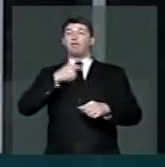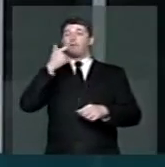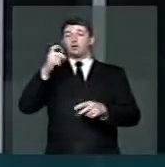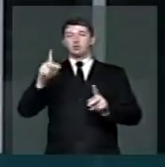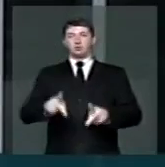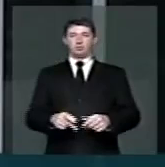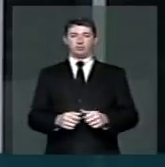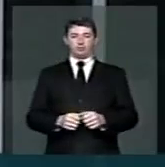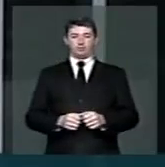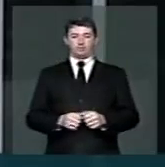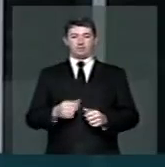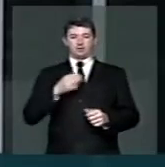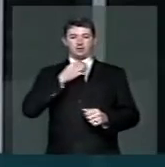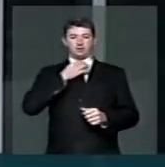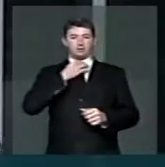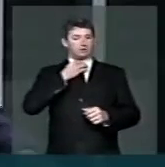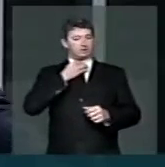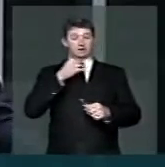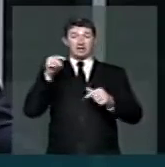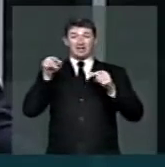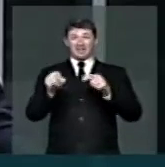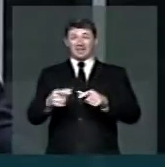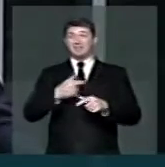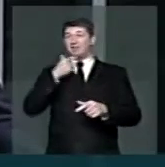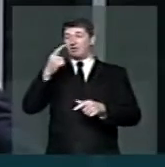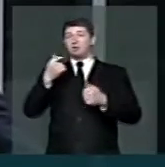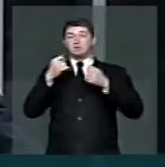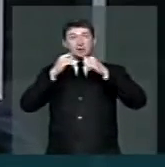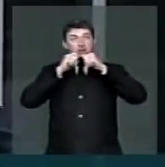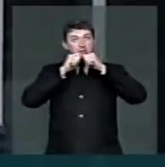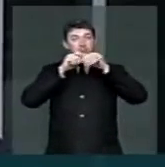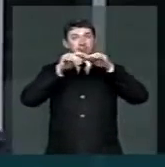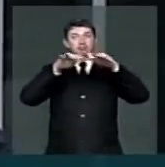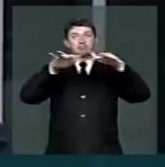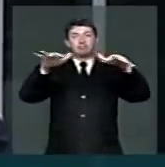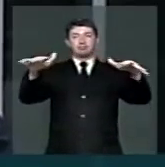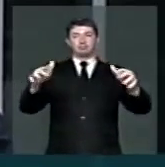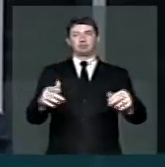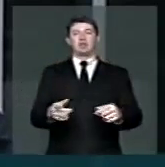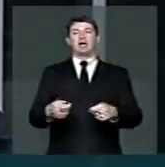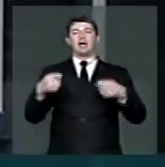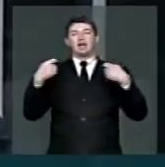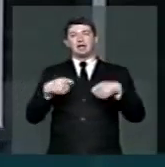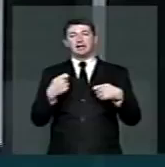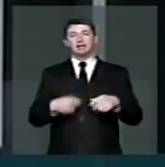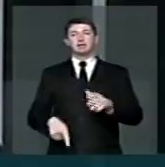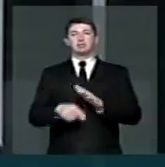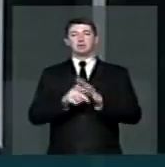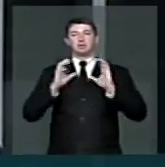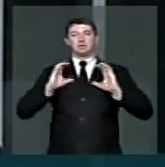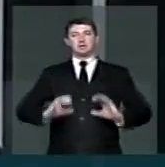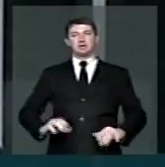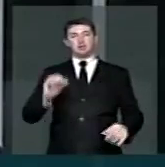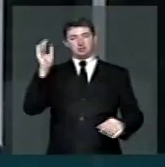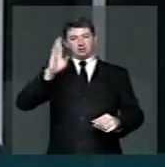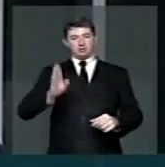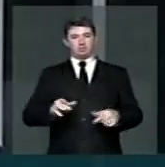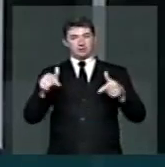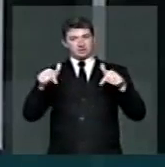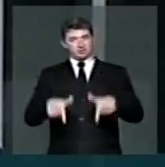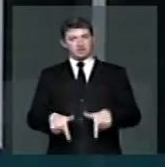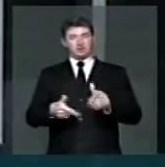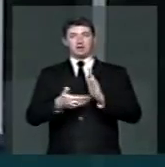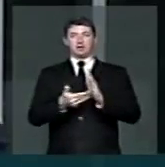cidadão e fazer com que essa voz possa repercutir, os anseios do cidadão brasileiro nesta